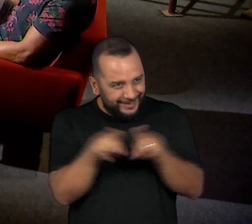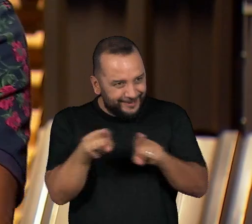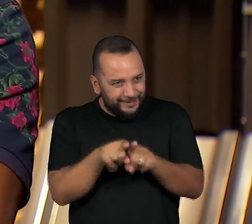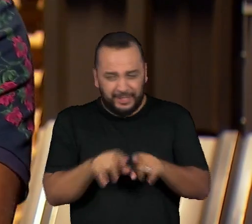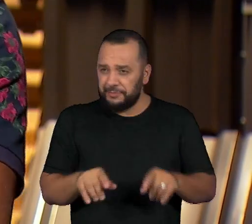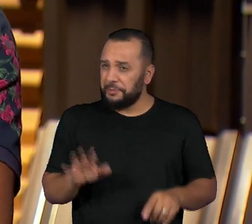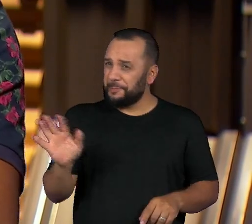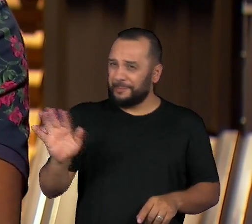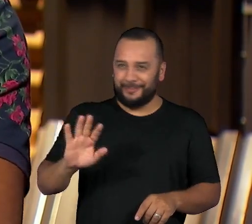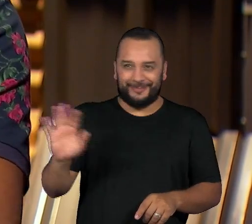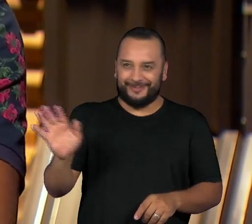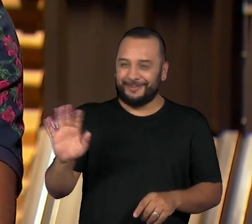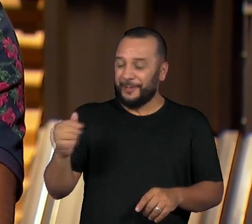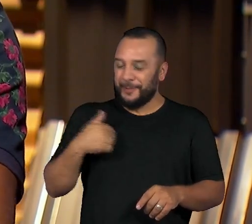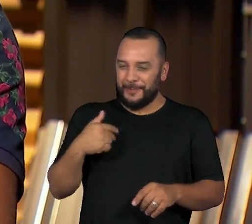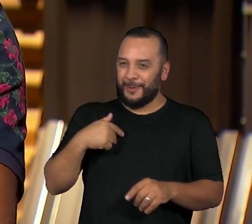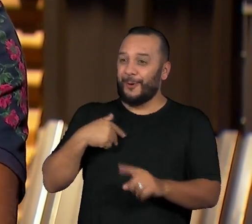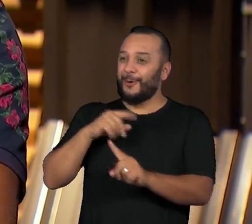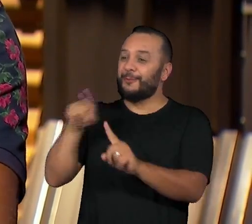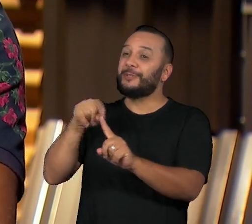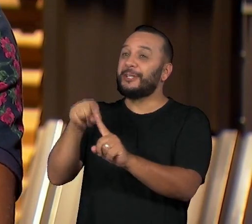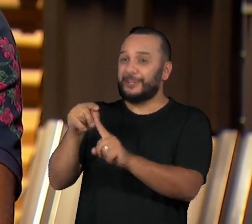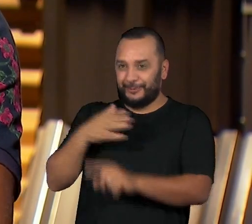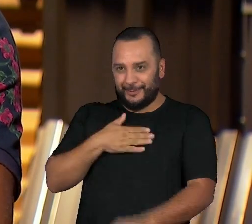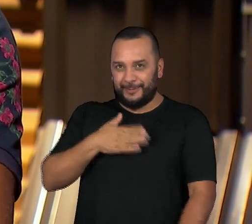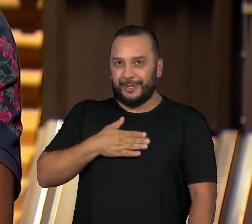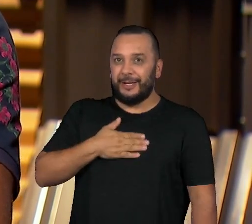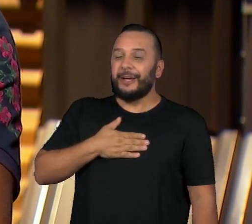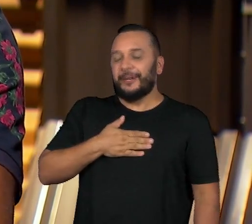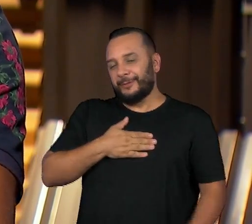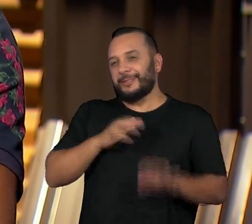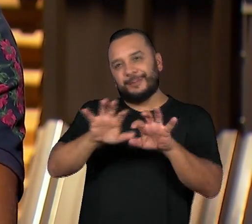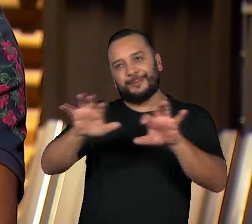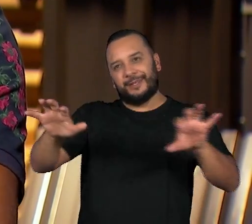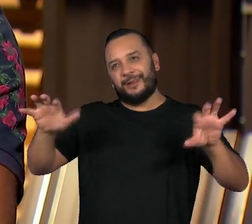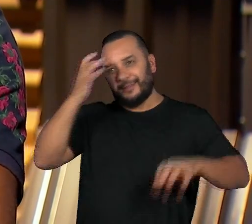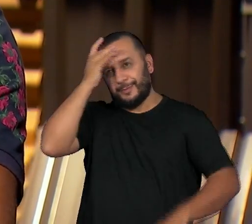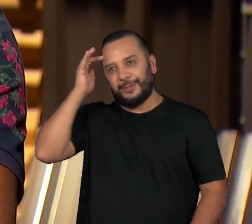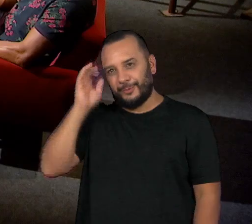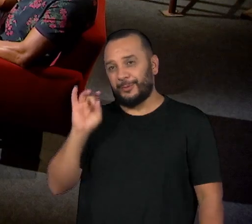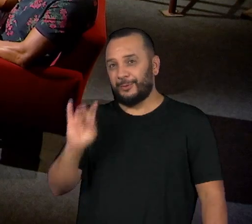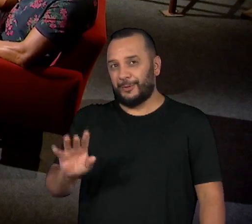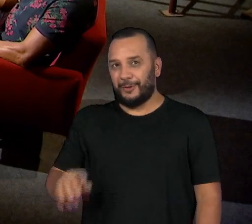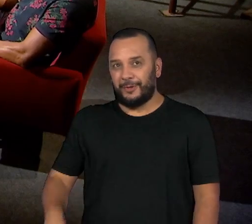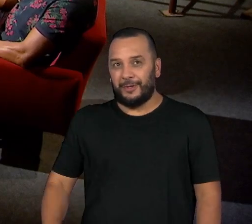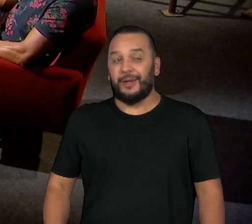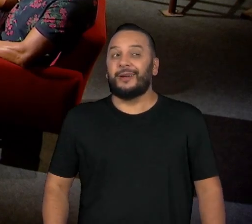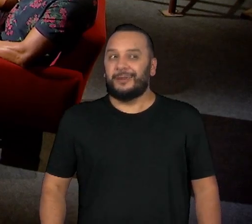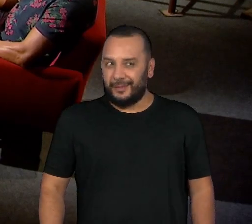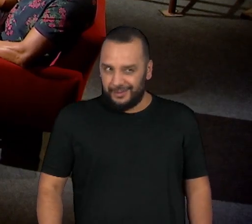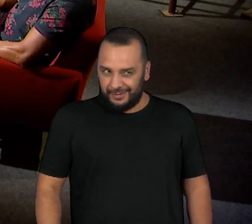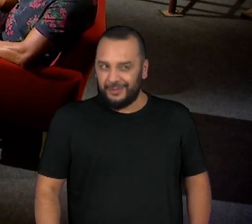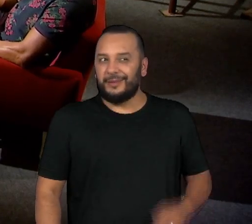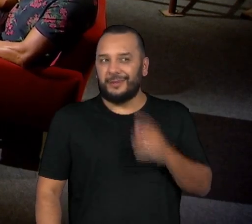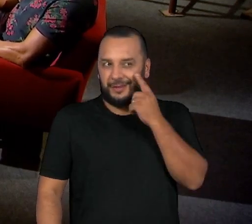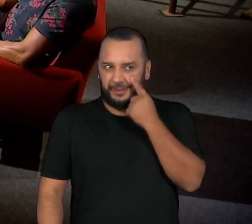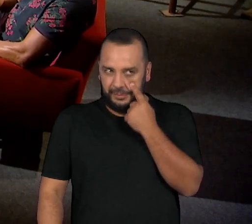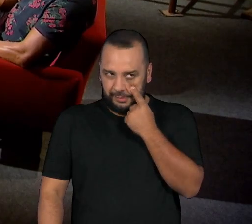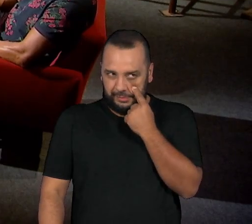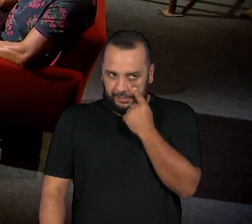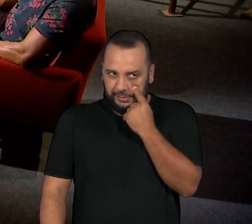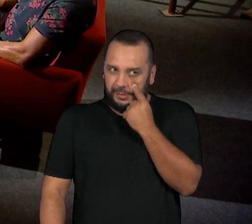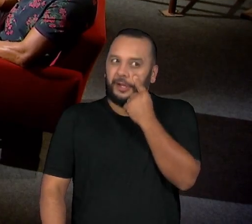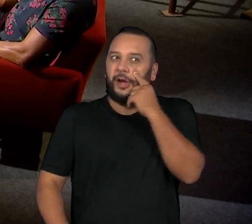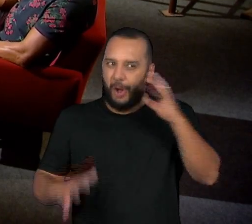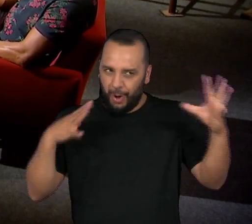Não, o objetivo é continuar inspirando as pessoas, né? Sim, mas é